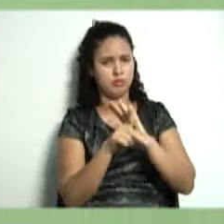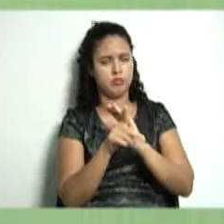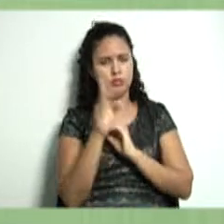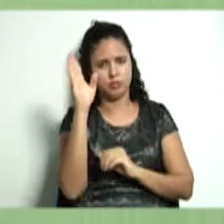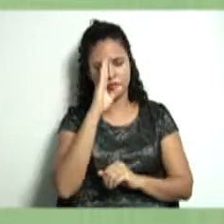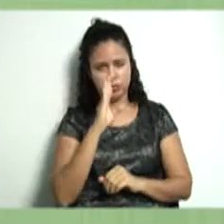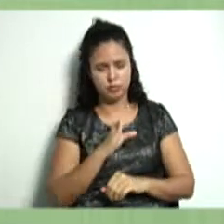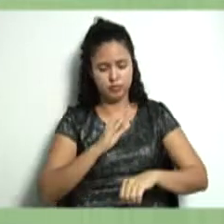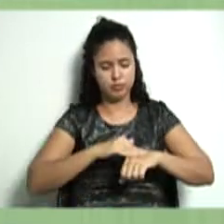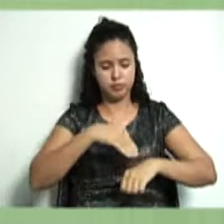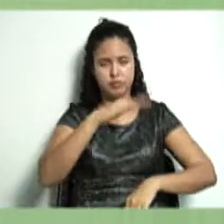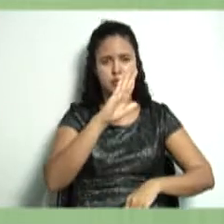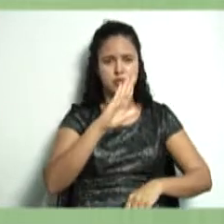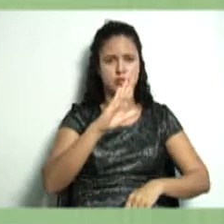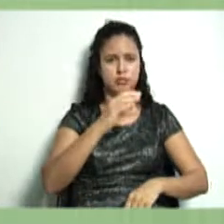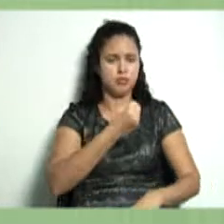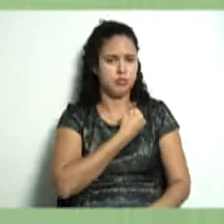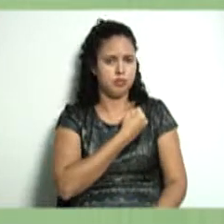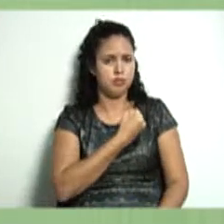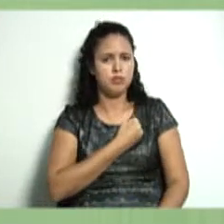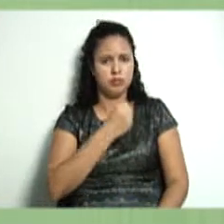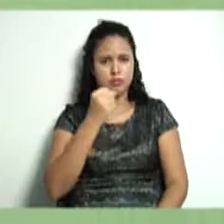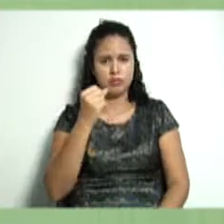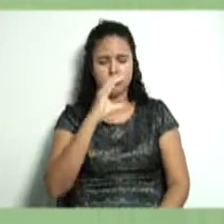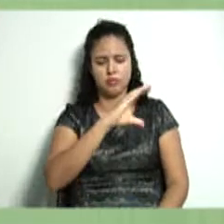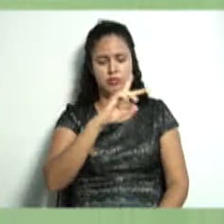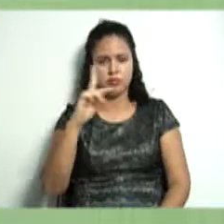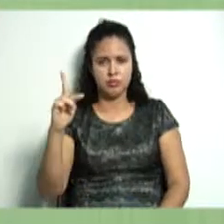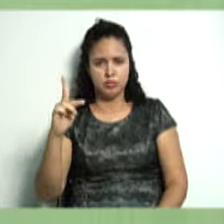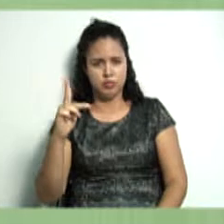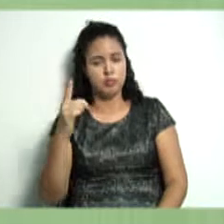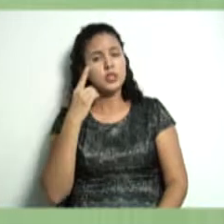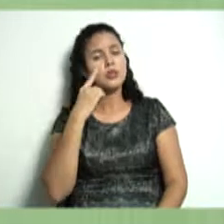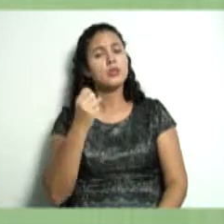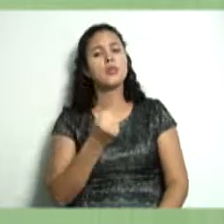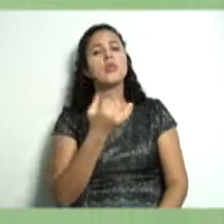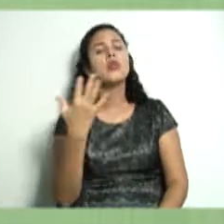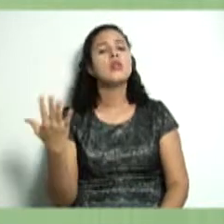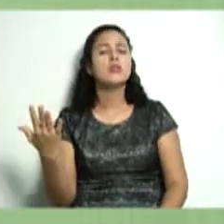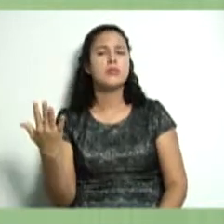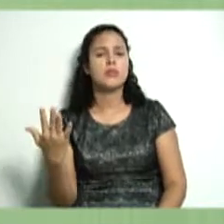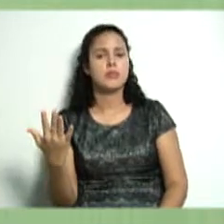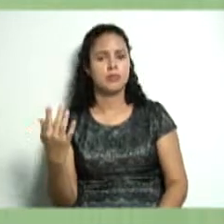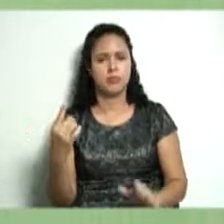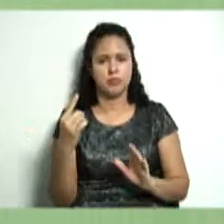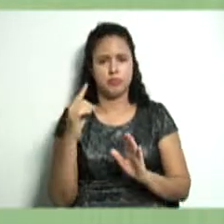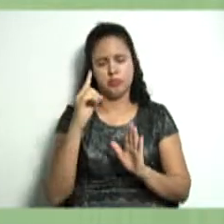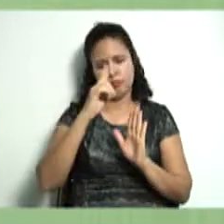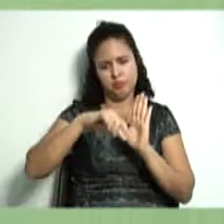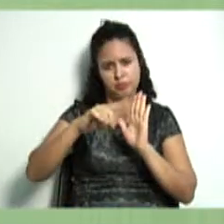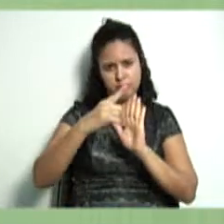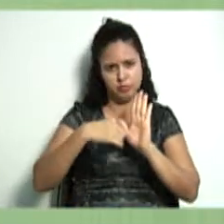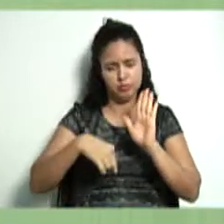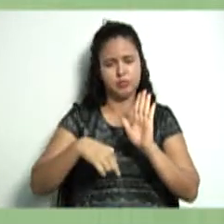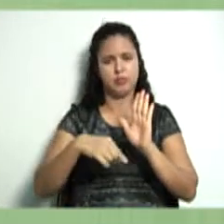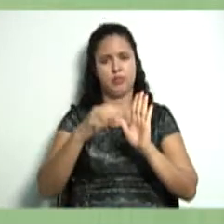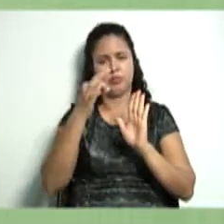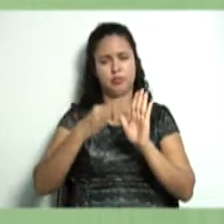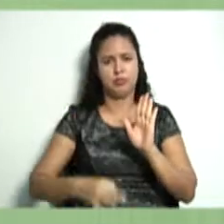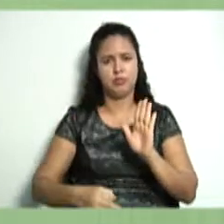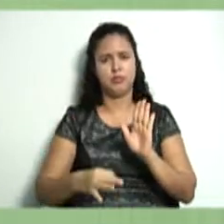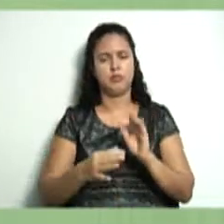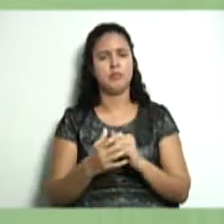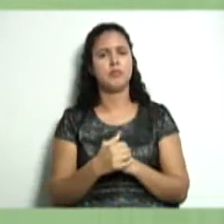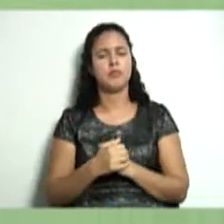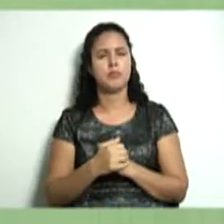de cooperativas. Quais são eles? Assinale a alternativa que está correta. Na primeira alternativa traz o